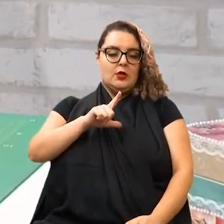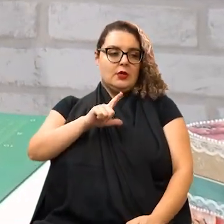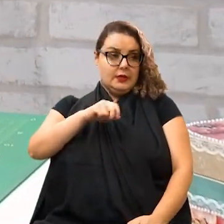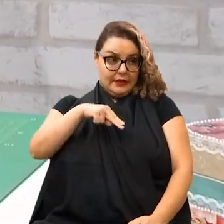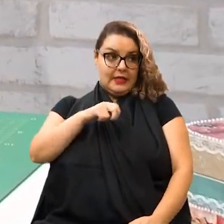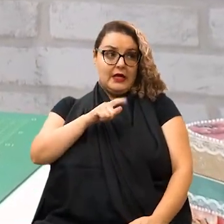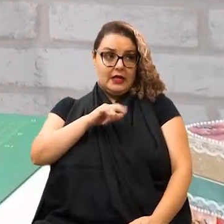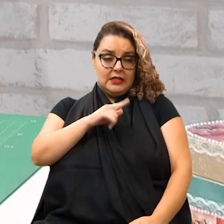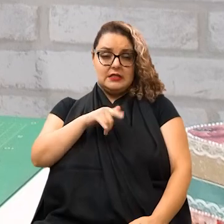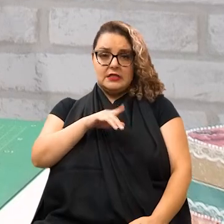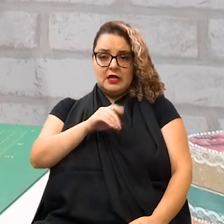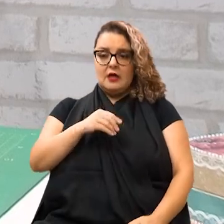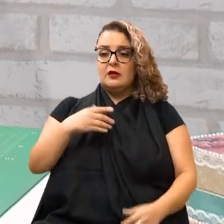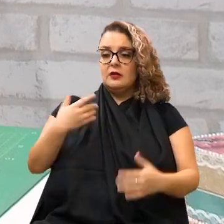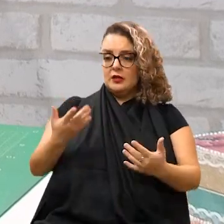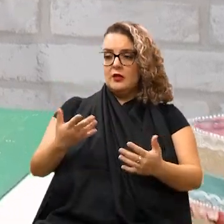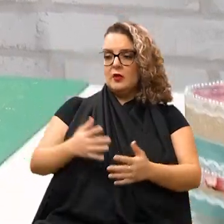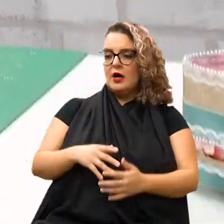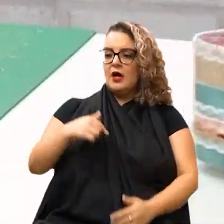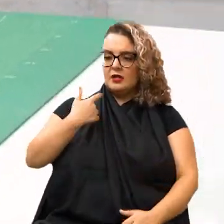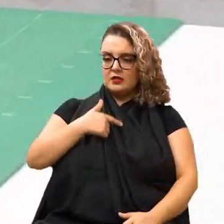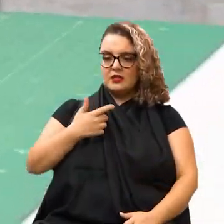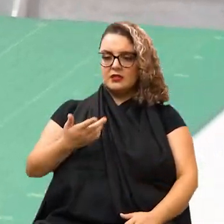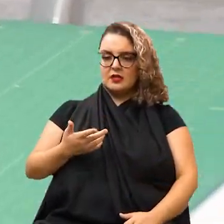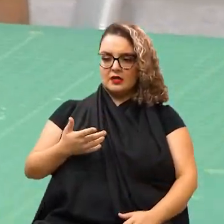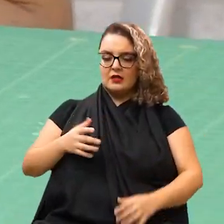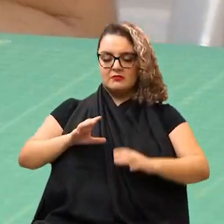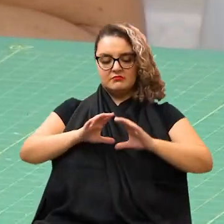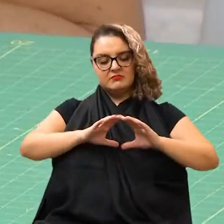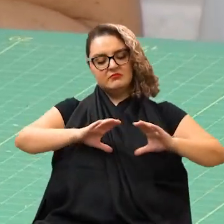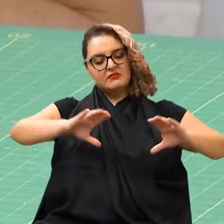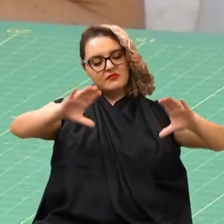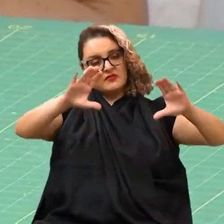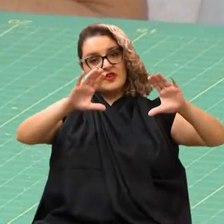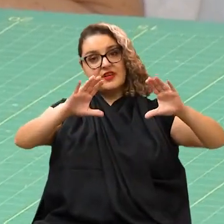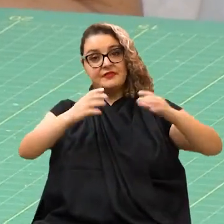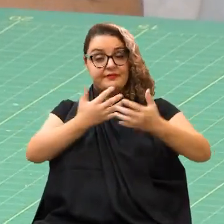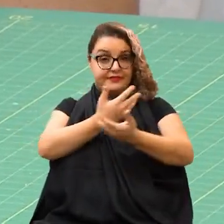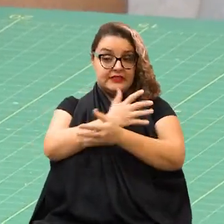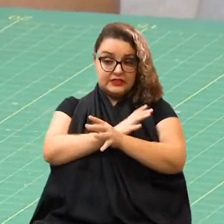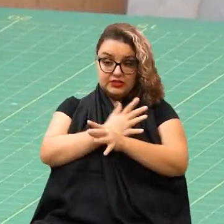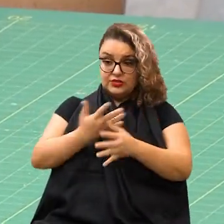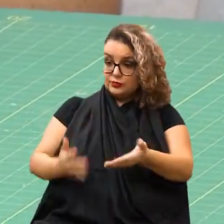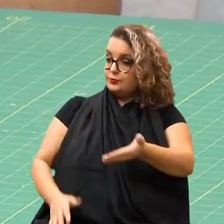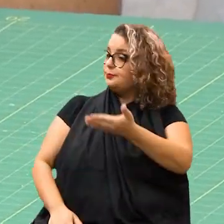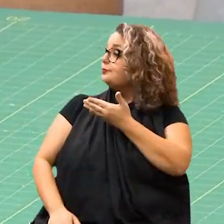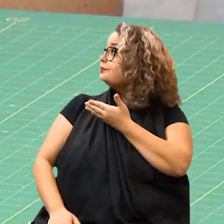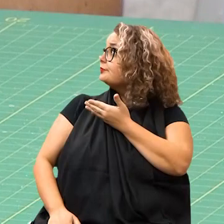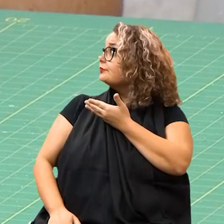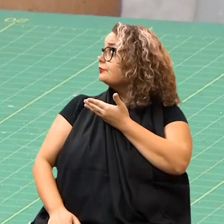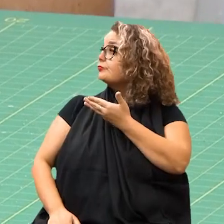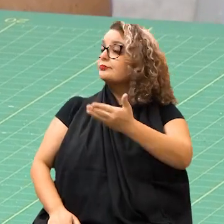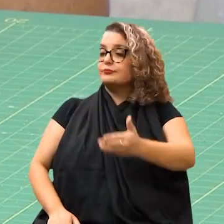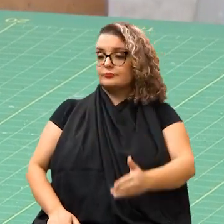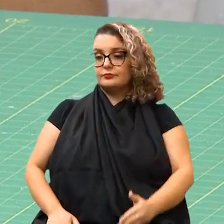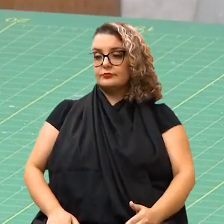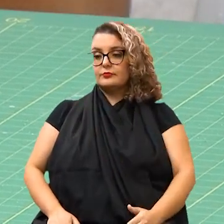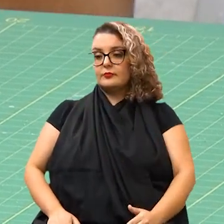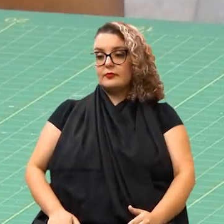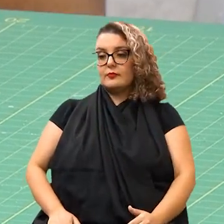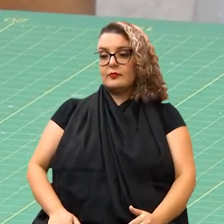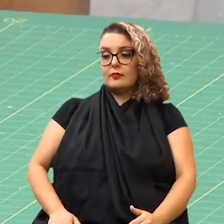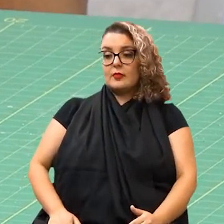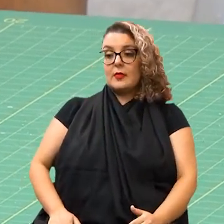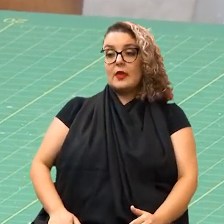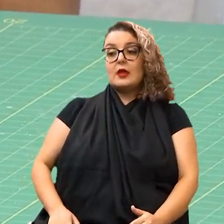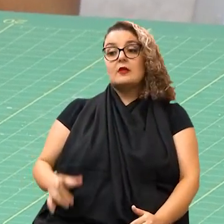tá? Então, aqui, ó, a nossa caixa tem esse espaço aqui, nosso papel, que é mais vazio, onde a gente consegue